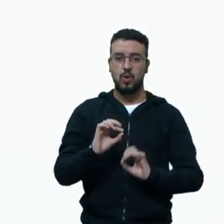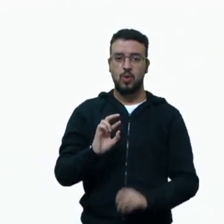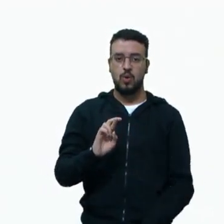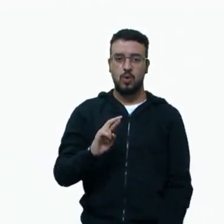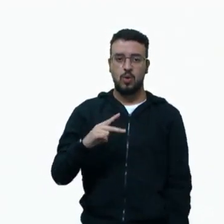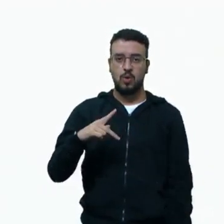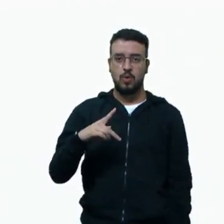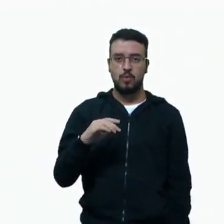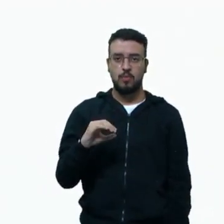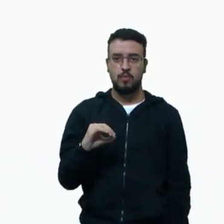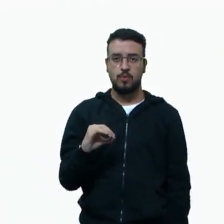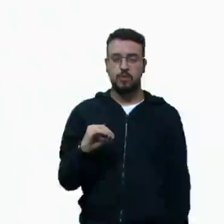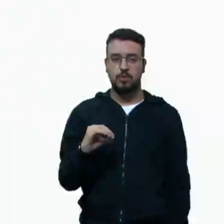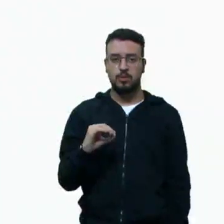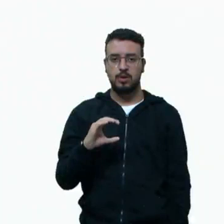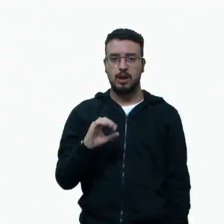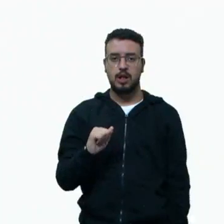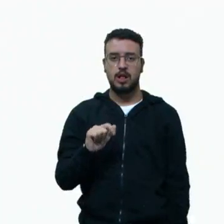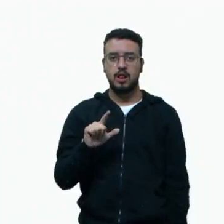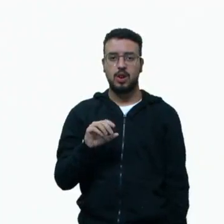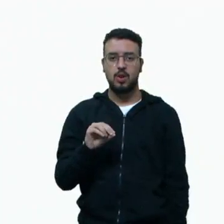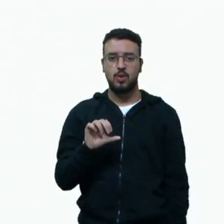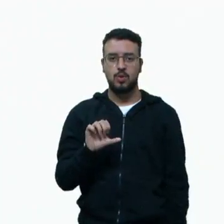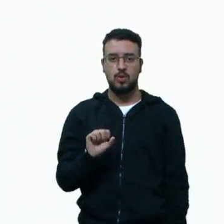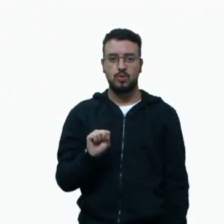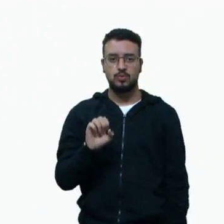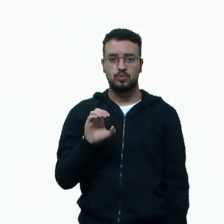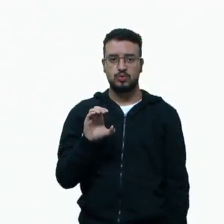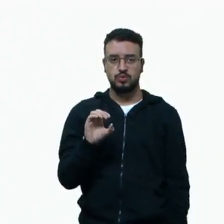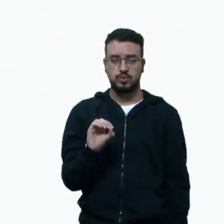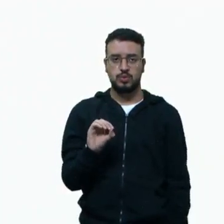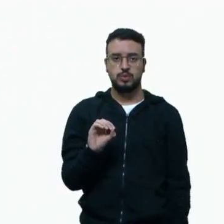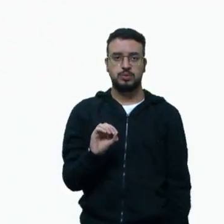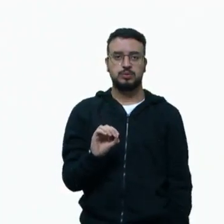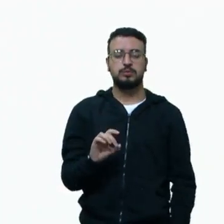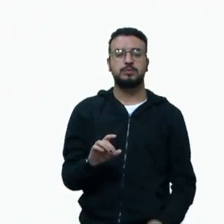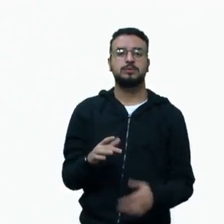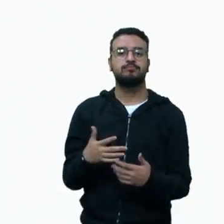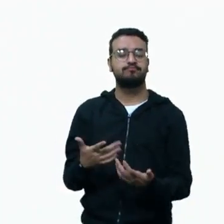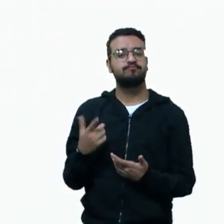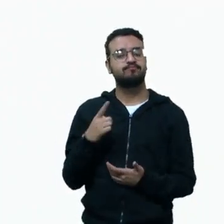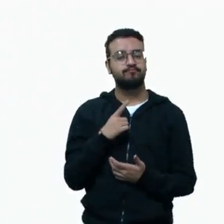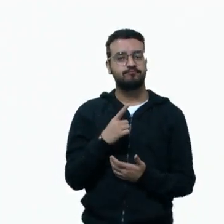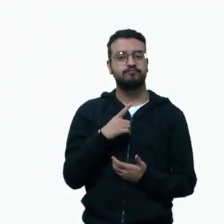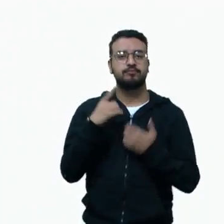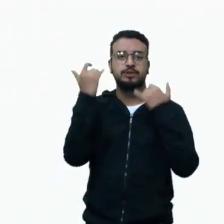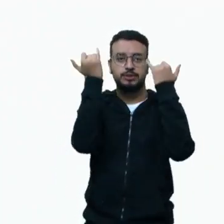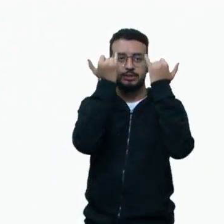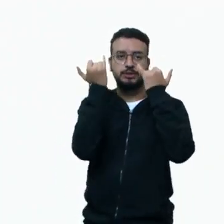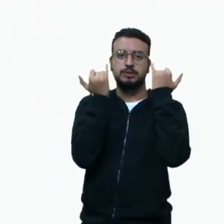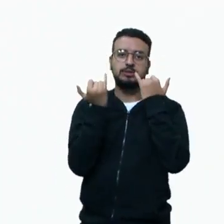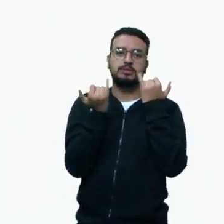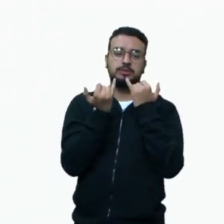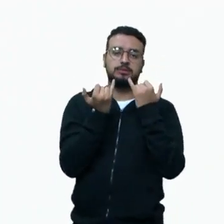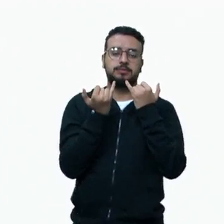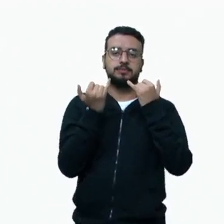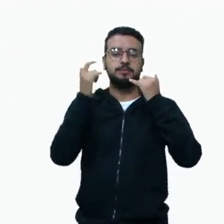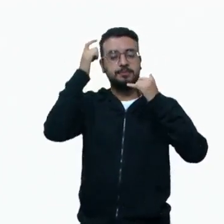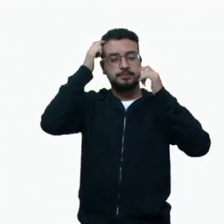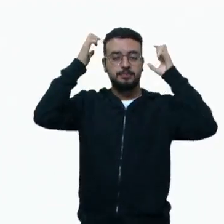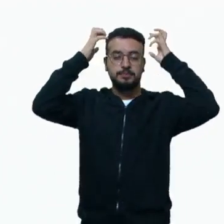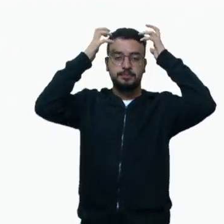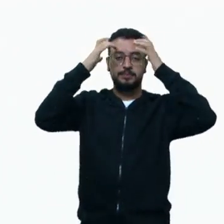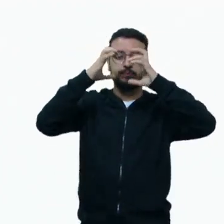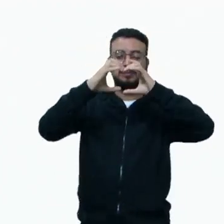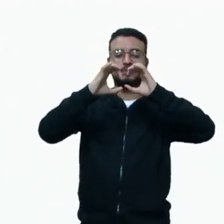em que eu tenho essa união, eu tenho uma distribuição de informação entre os hemisférios. Tá? Não tem como